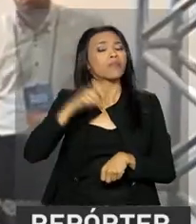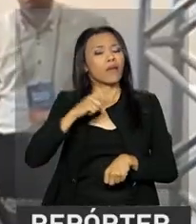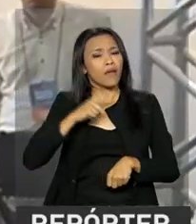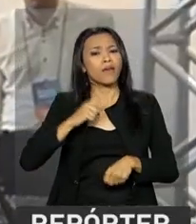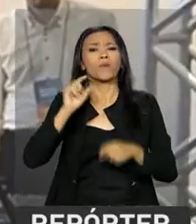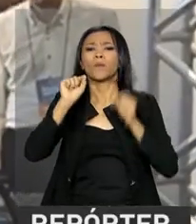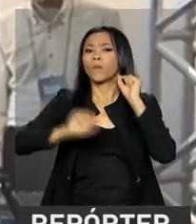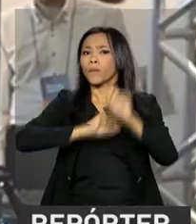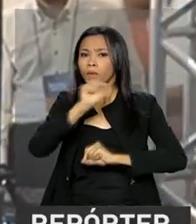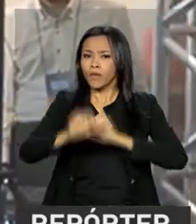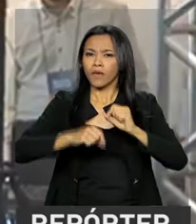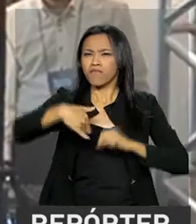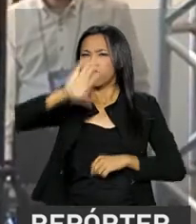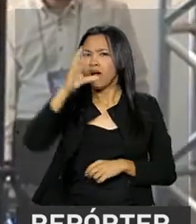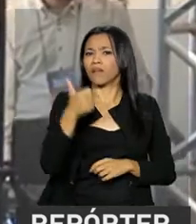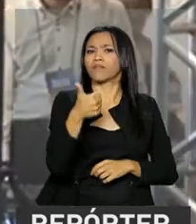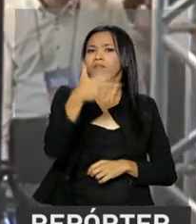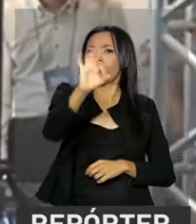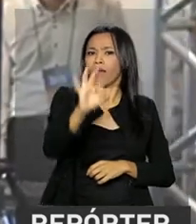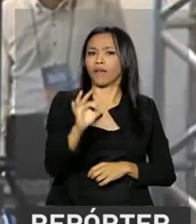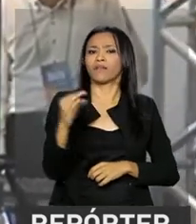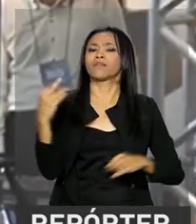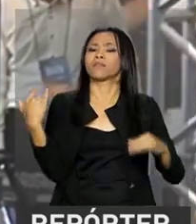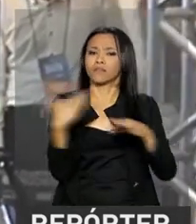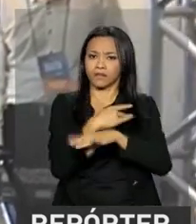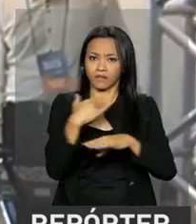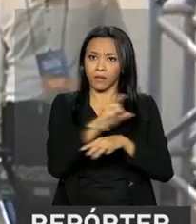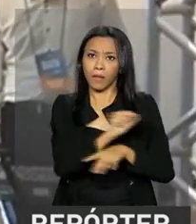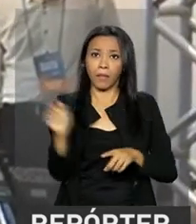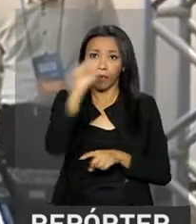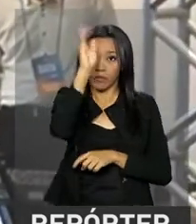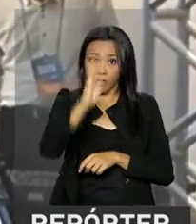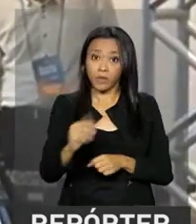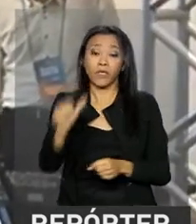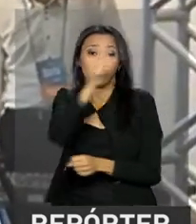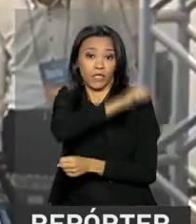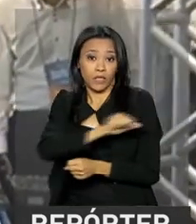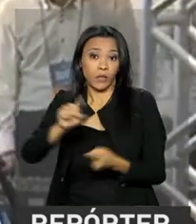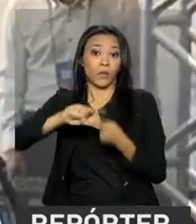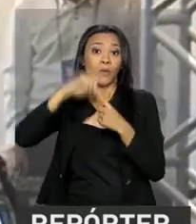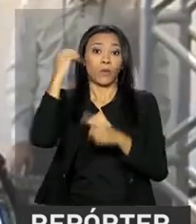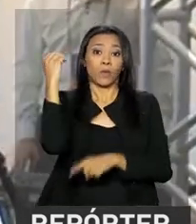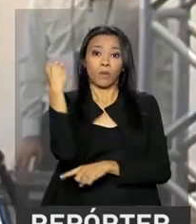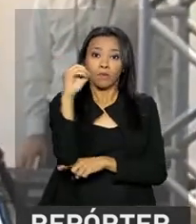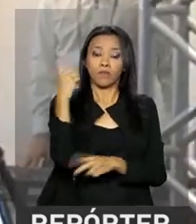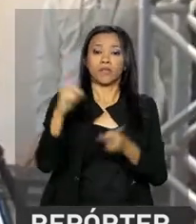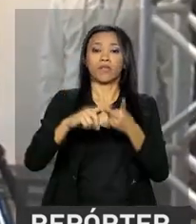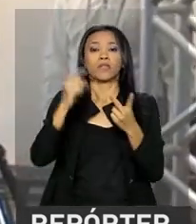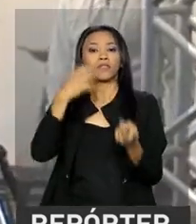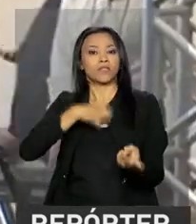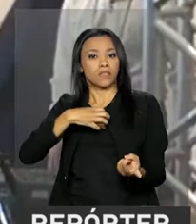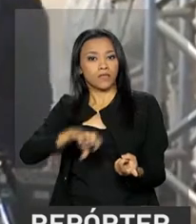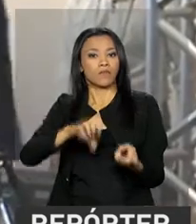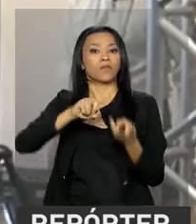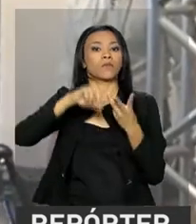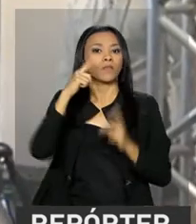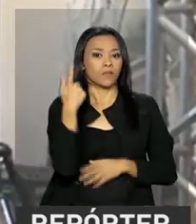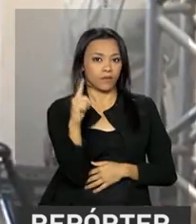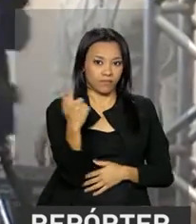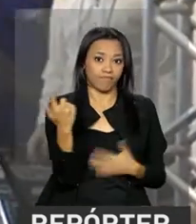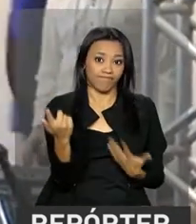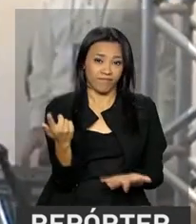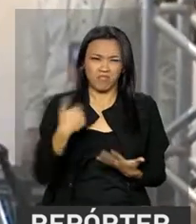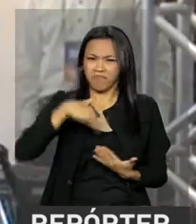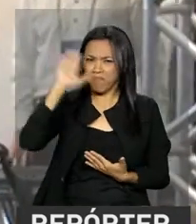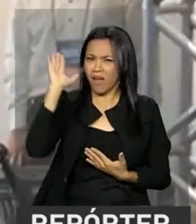unidades em mais dez cidades brasileiras incluindo rio de janeiro porto alegre salvador e goiânia